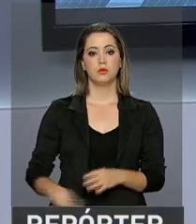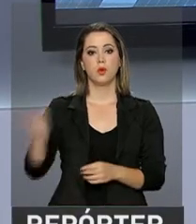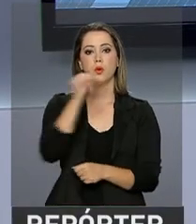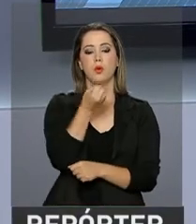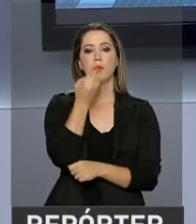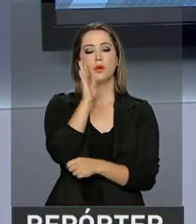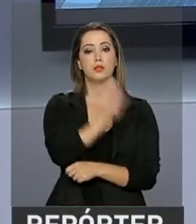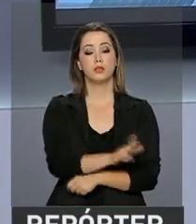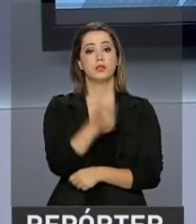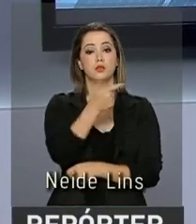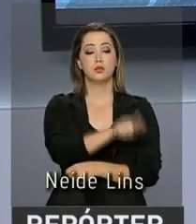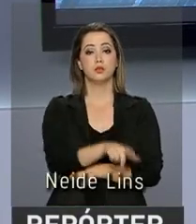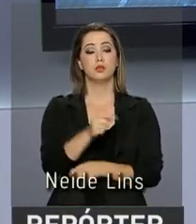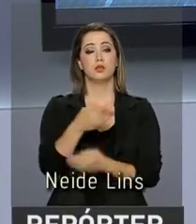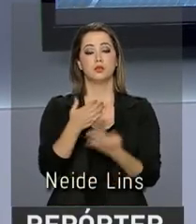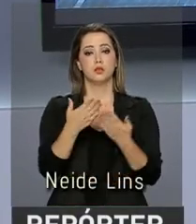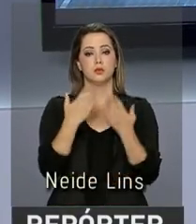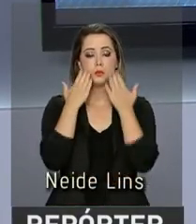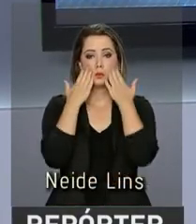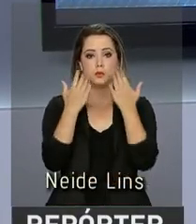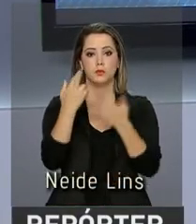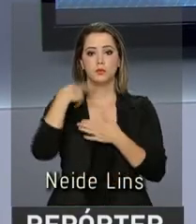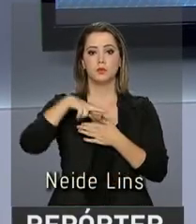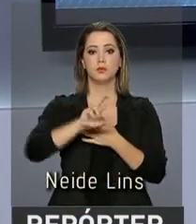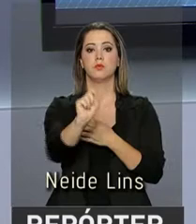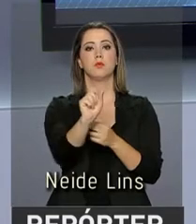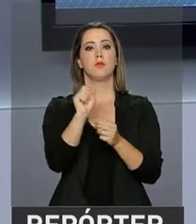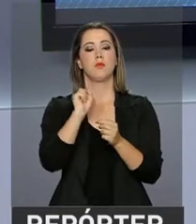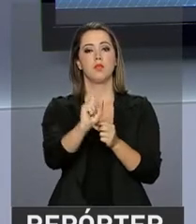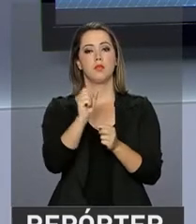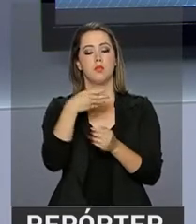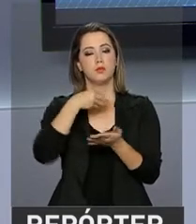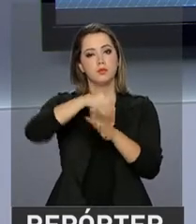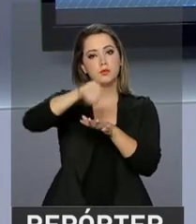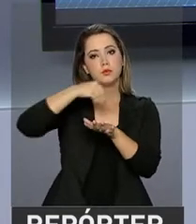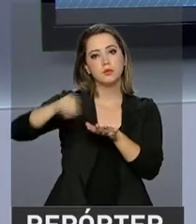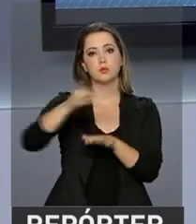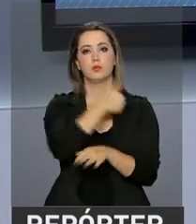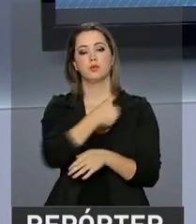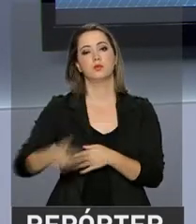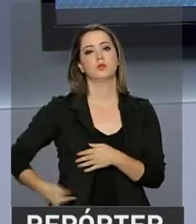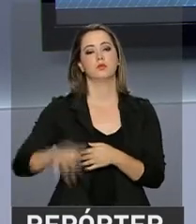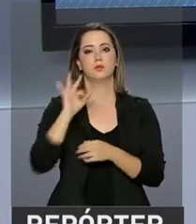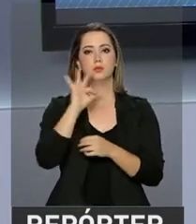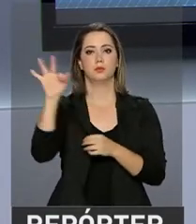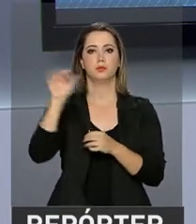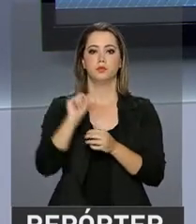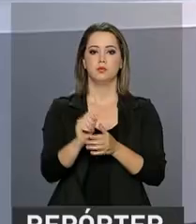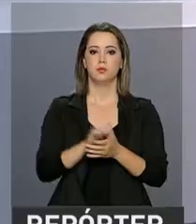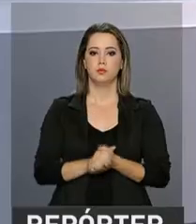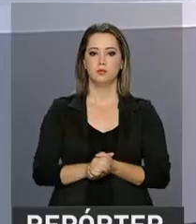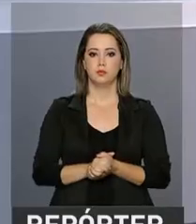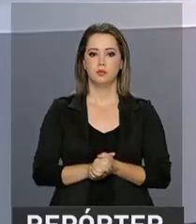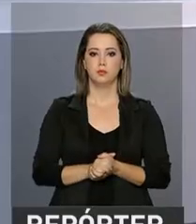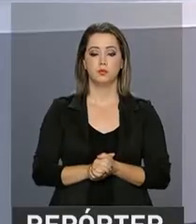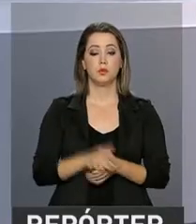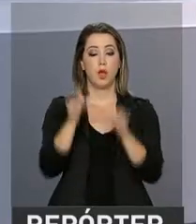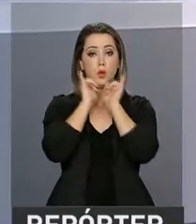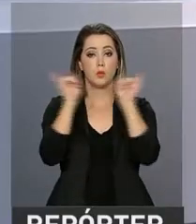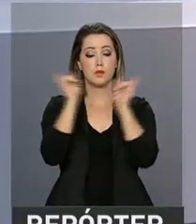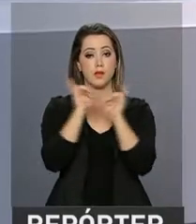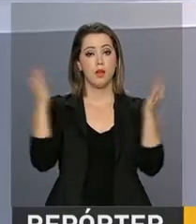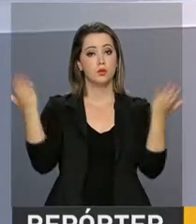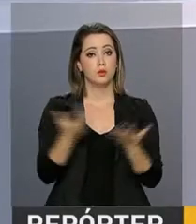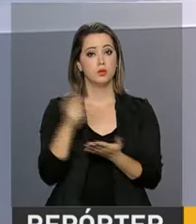Olá, boa tarde. Estamos de volta com mais uma edição do Repórter NBR e as notícias do governo federal. Foram